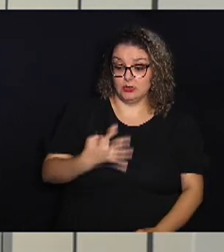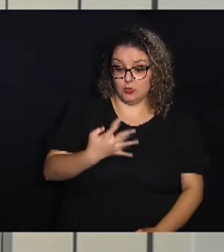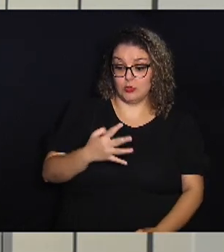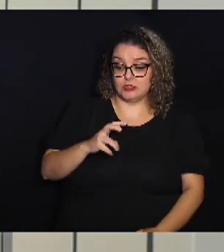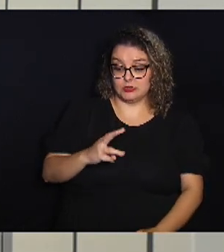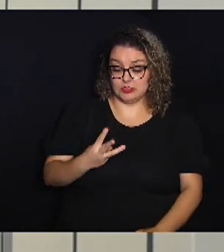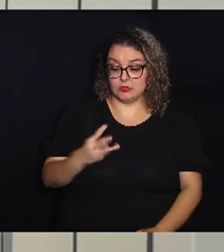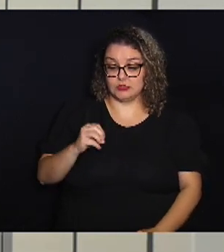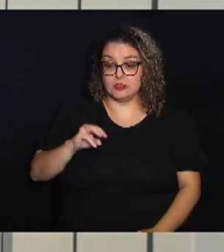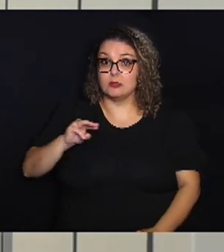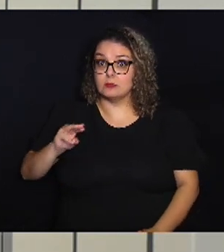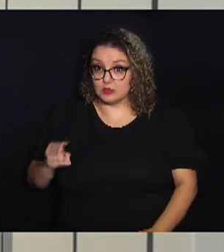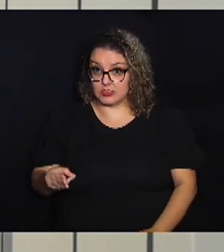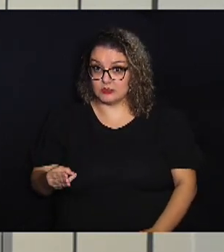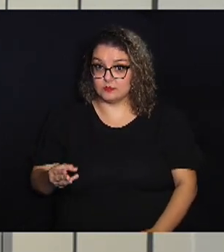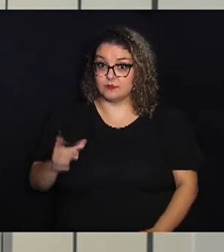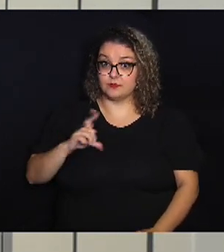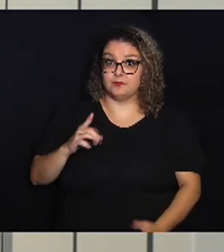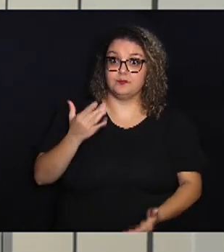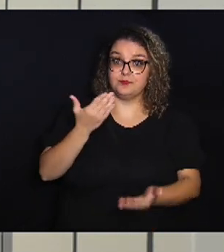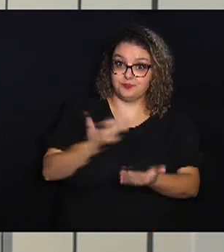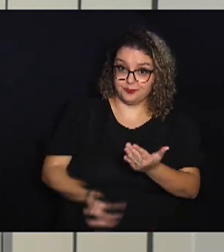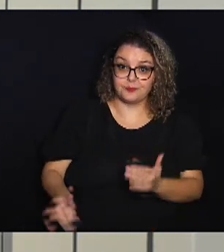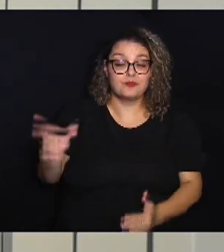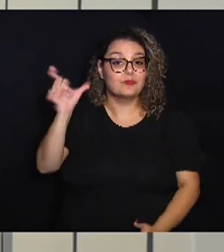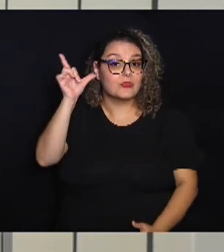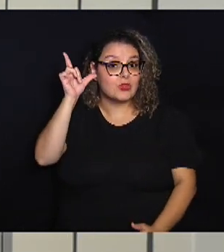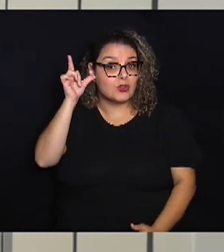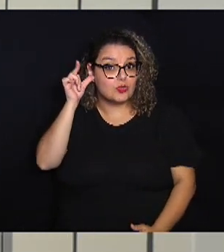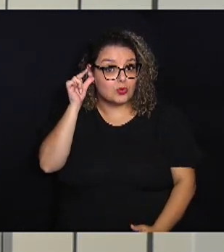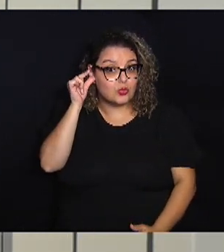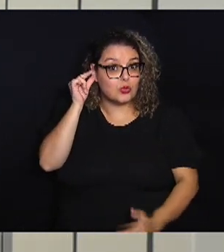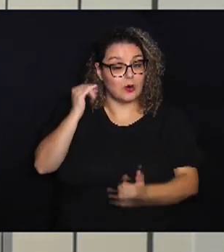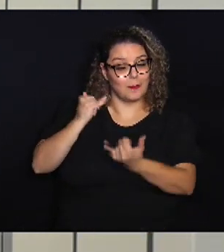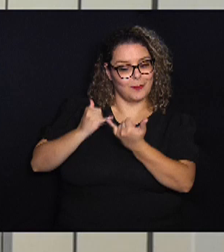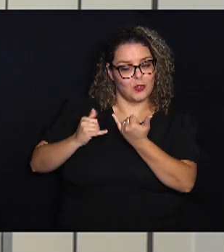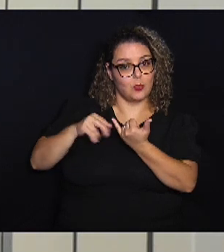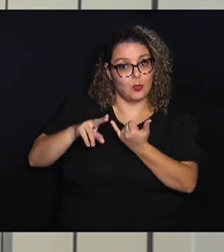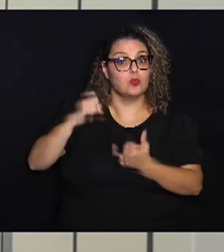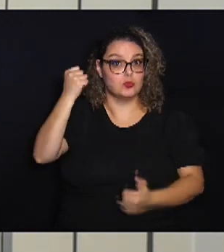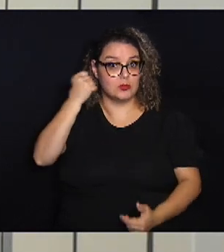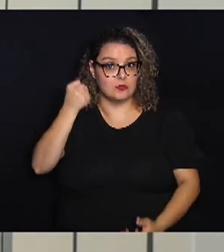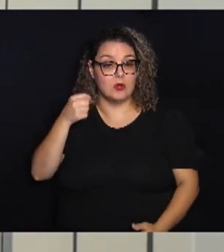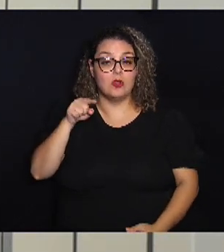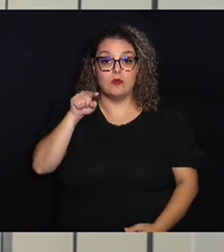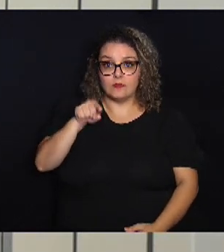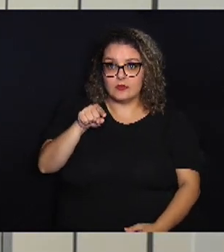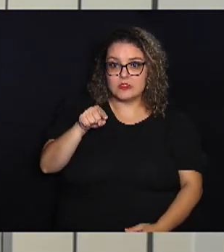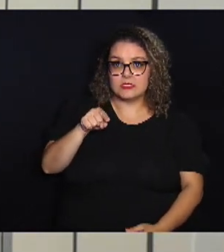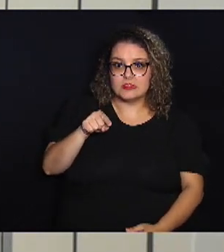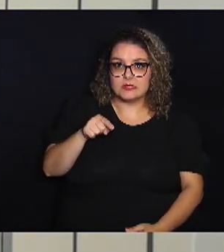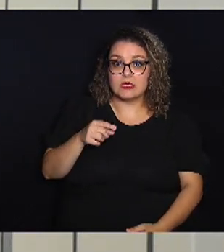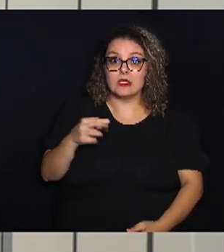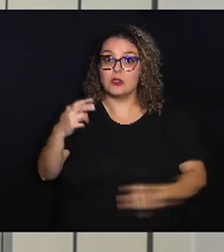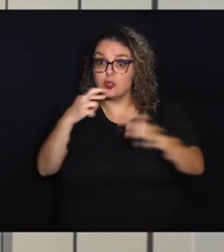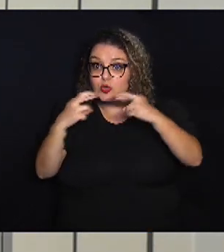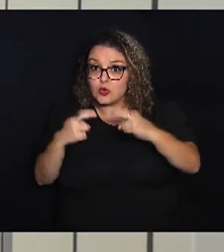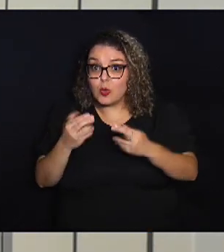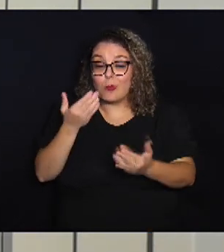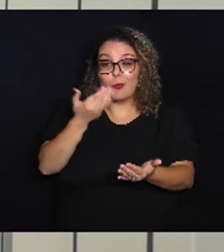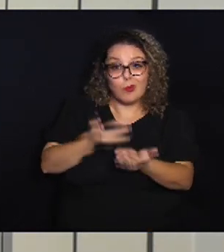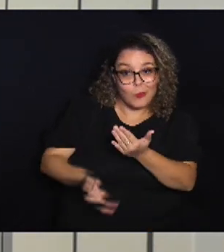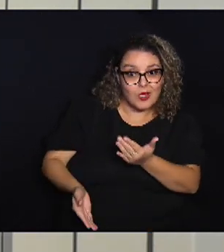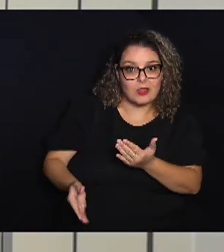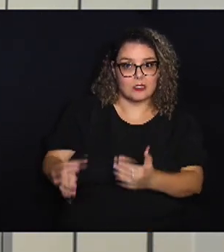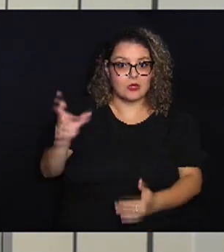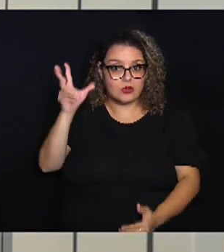430 milhões tenham perda auditiva moderada ou grave. Você confere o que é perda auditiva e como